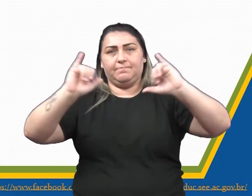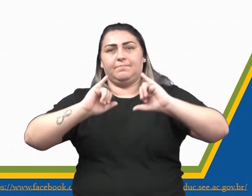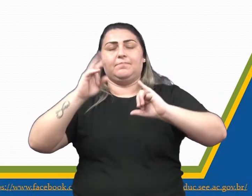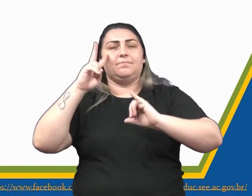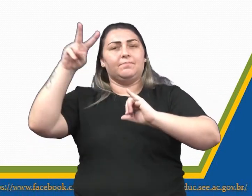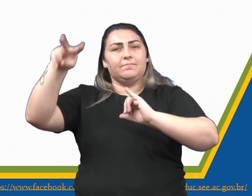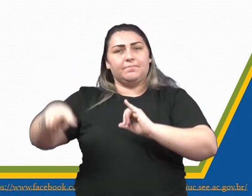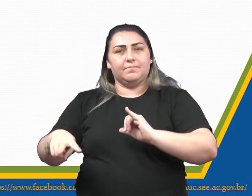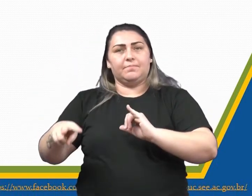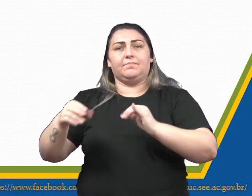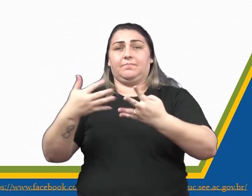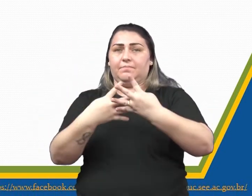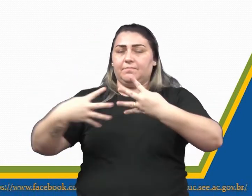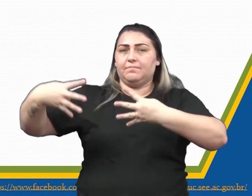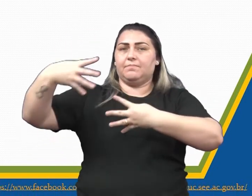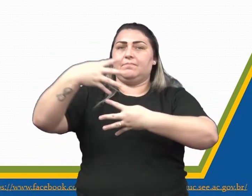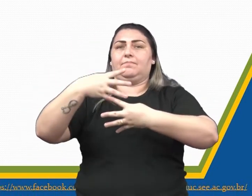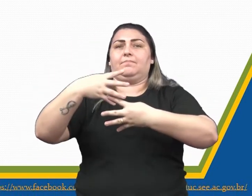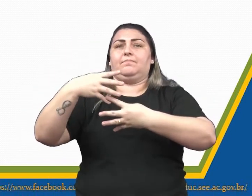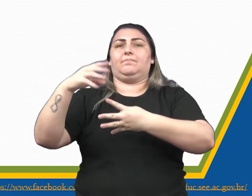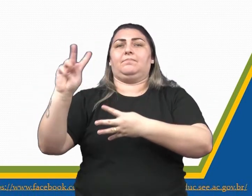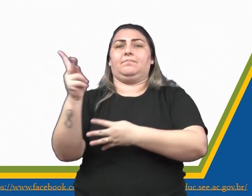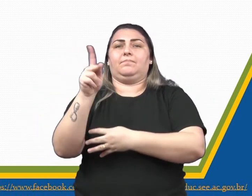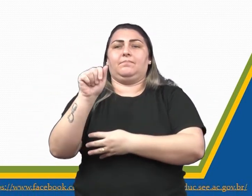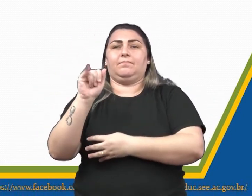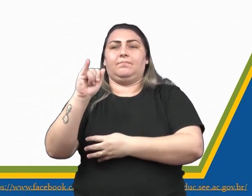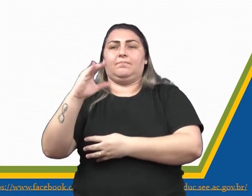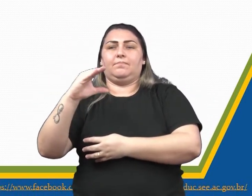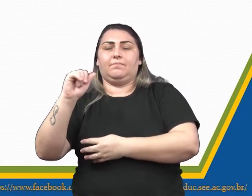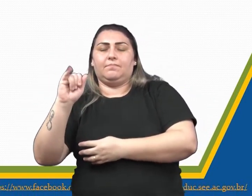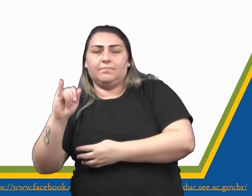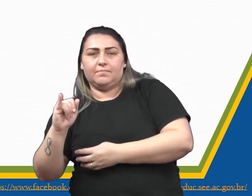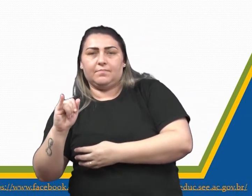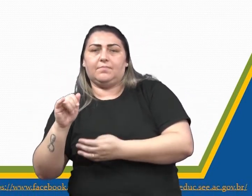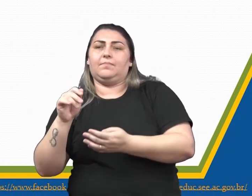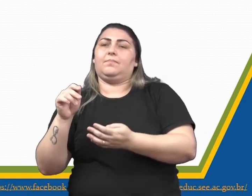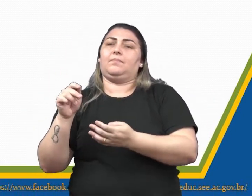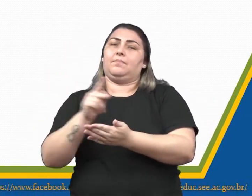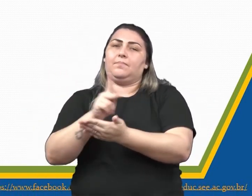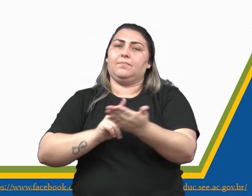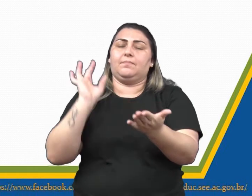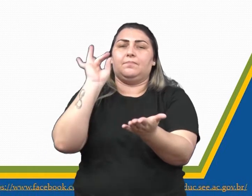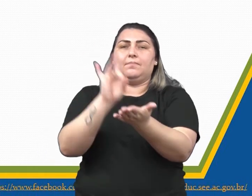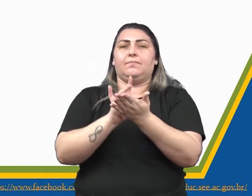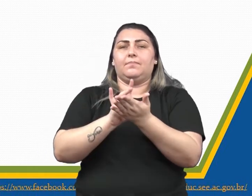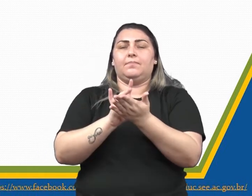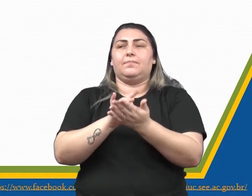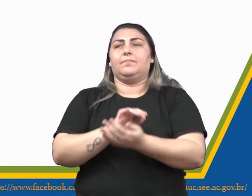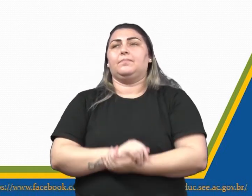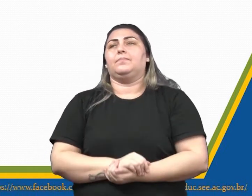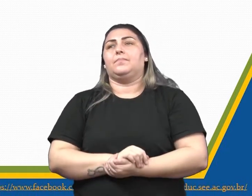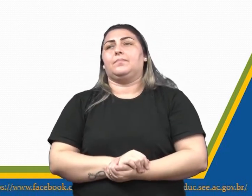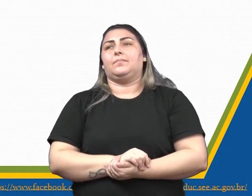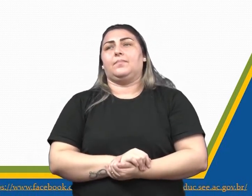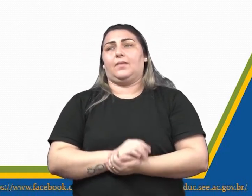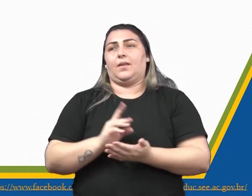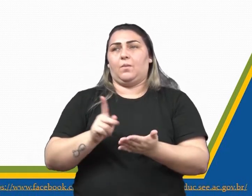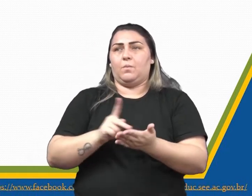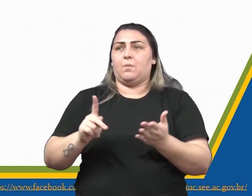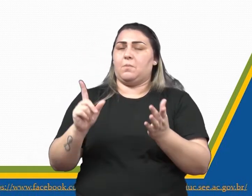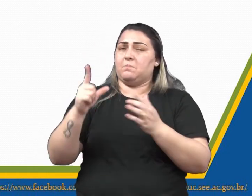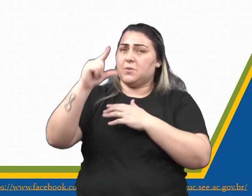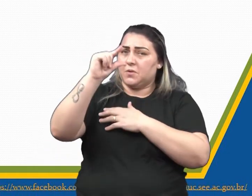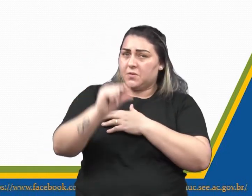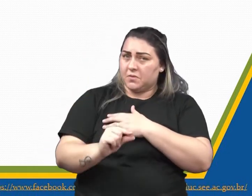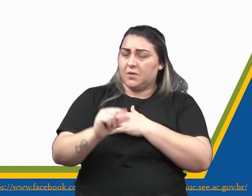observar se é soneto, se é haikai e poema concreto. Vamos lá. É um poema curto, de